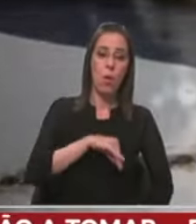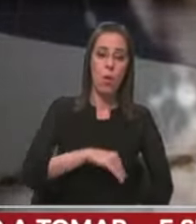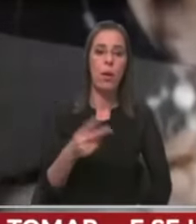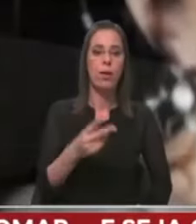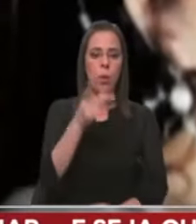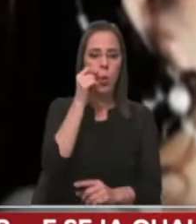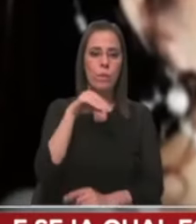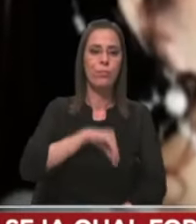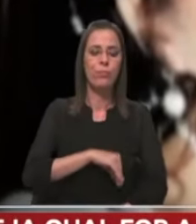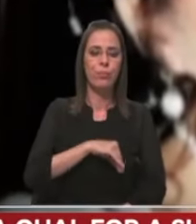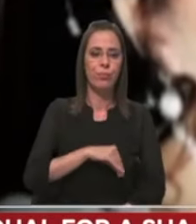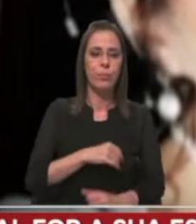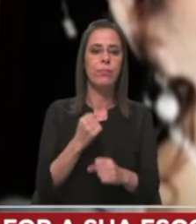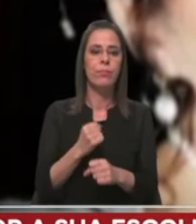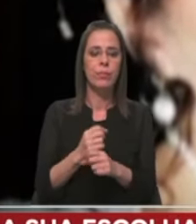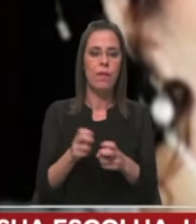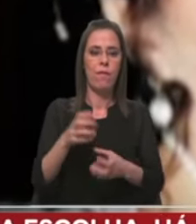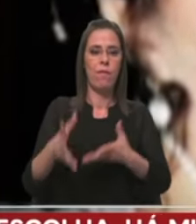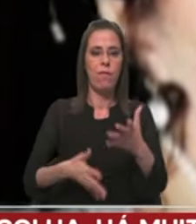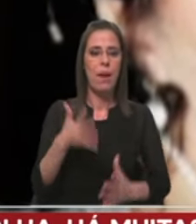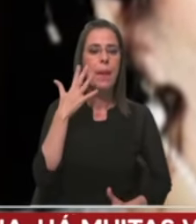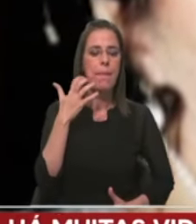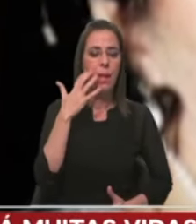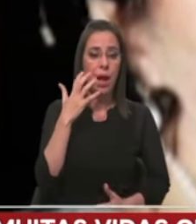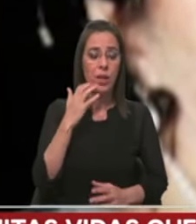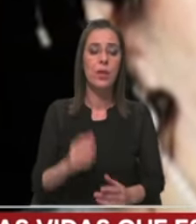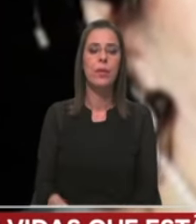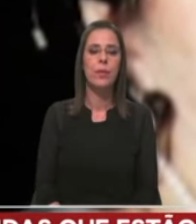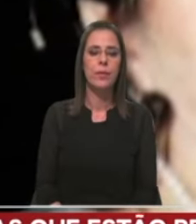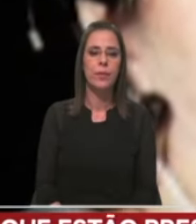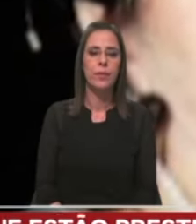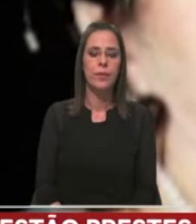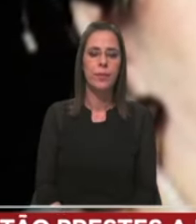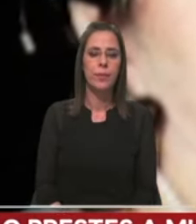que José recebia como operário numa fábrica de plásticos.